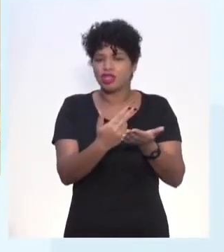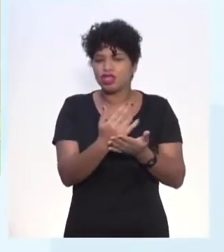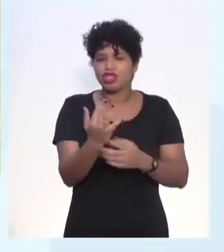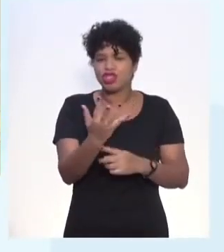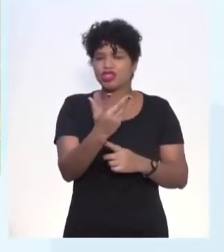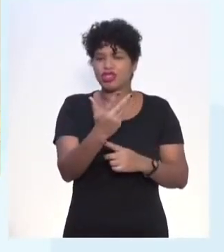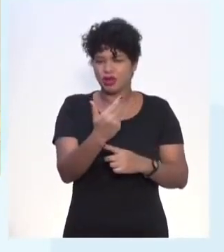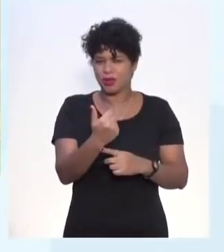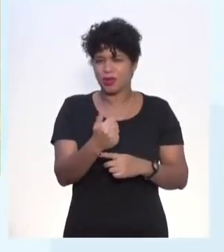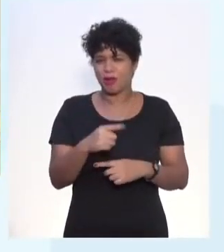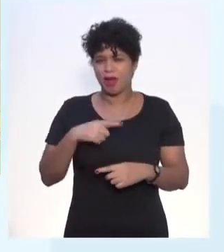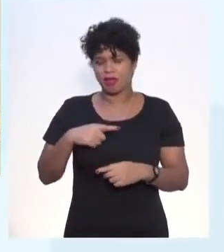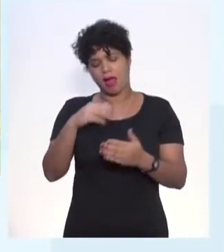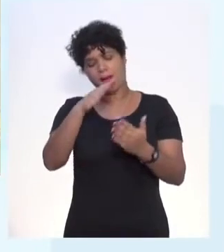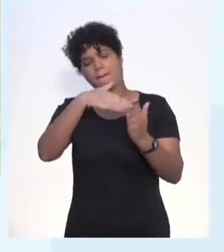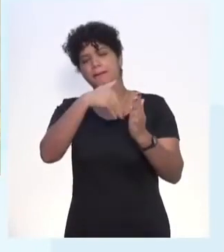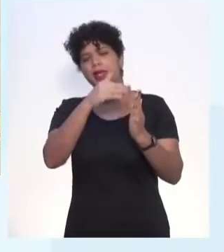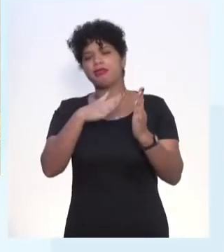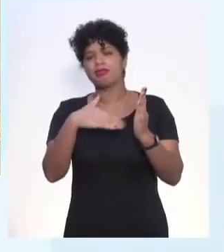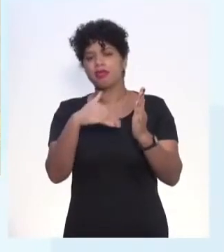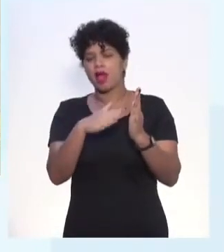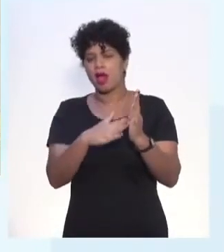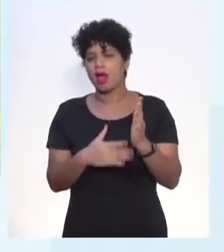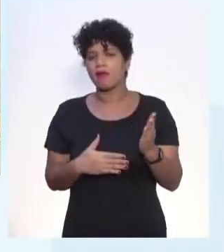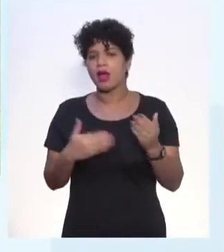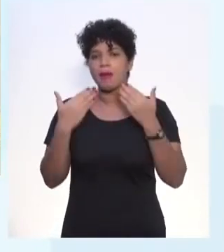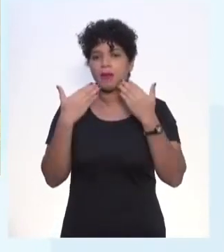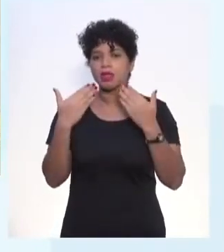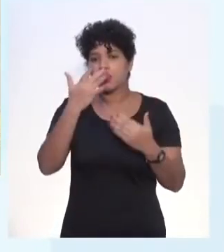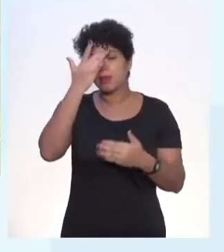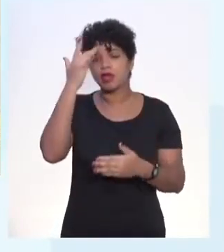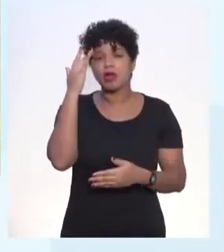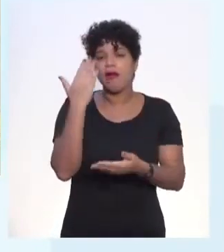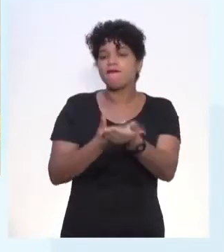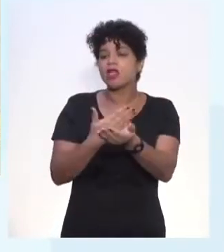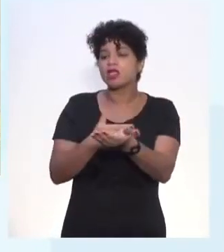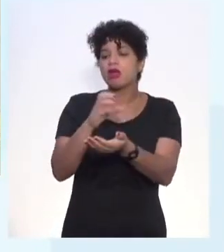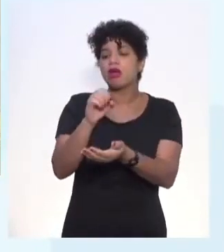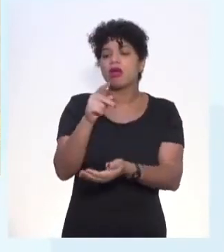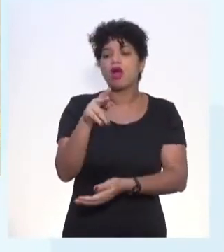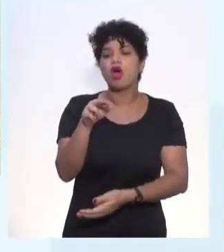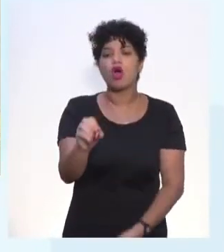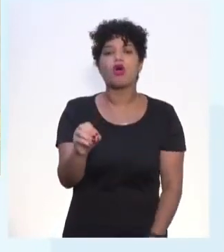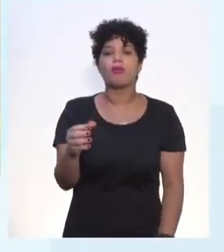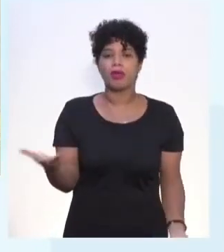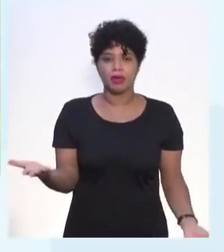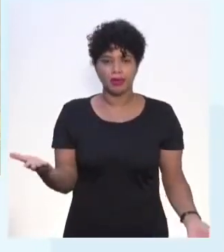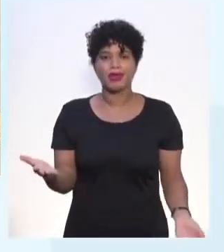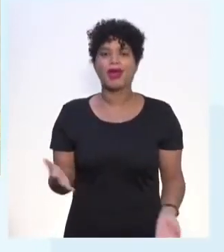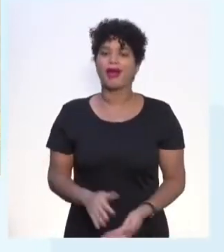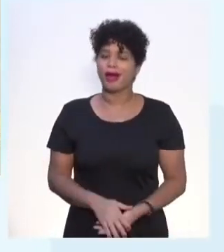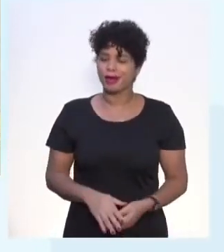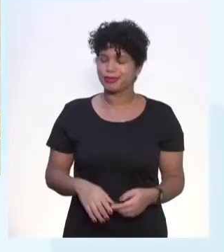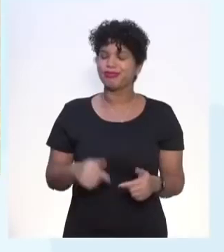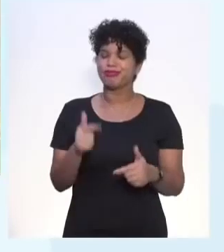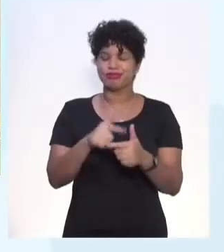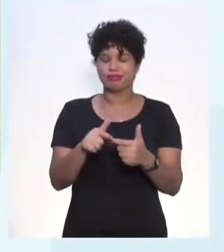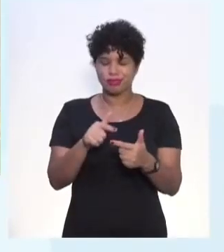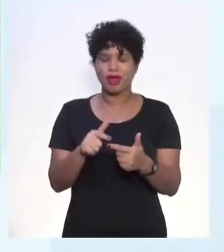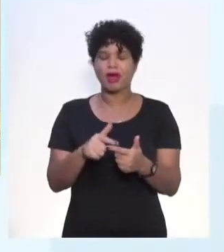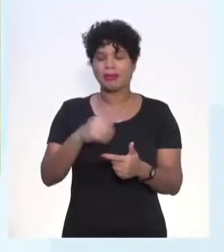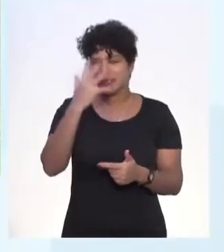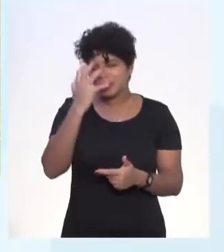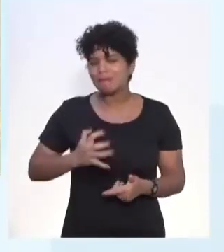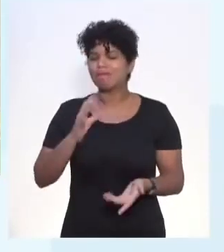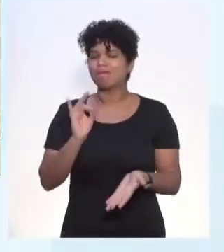século XIX, da população chinesa viciada no ópio, né? Então, realmente vira um caso de saúde